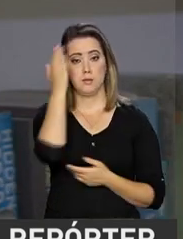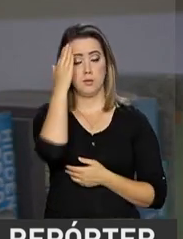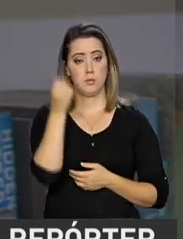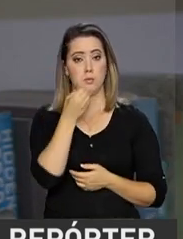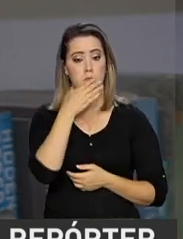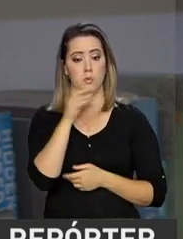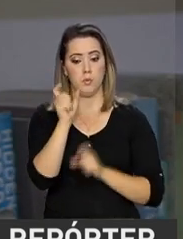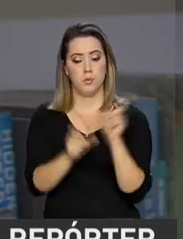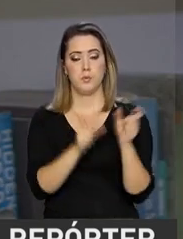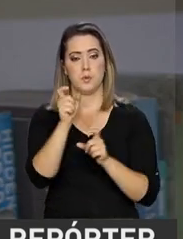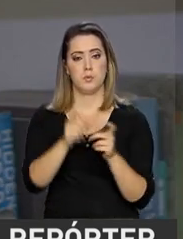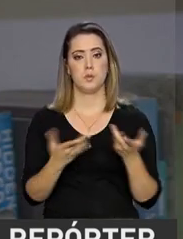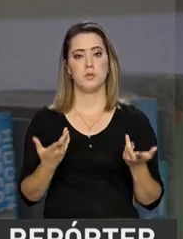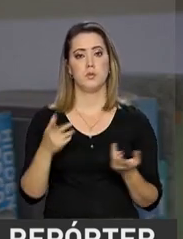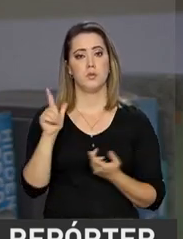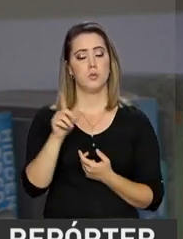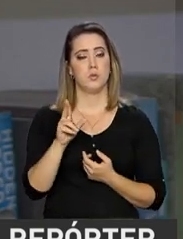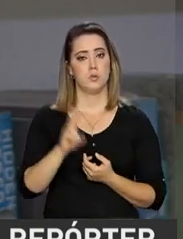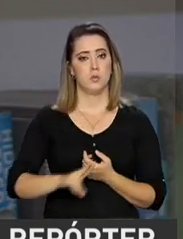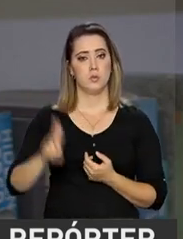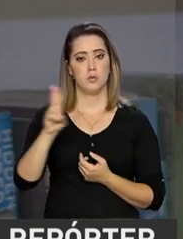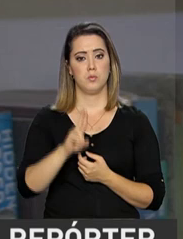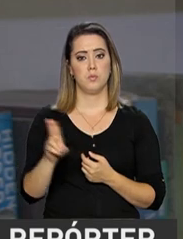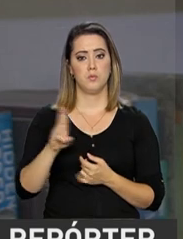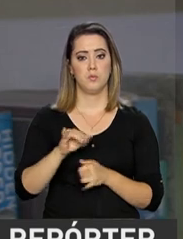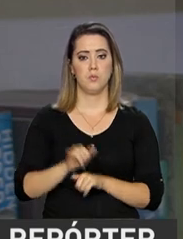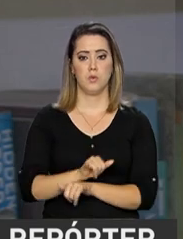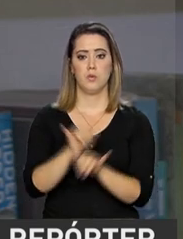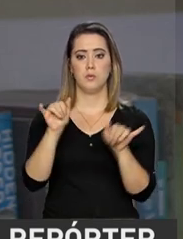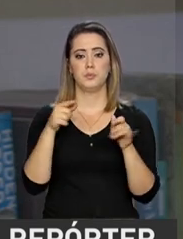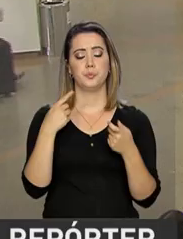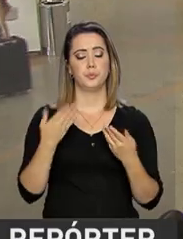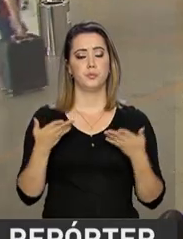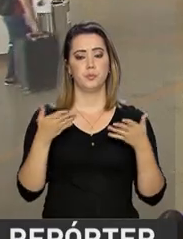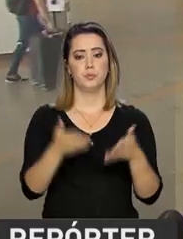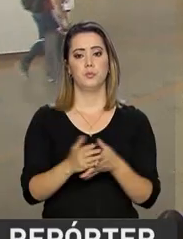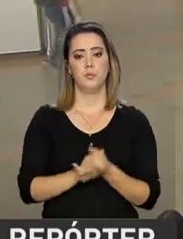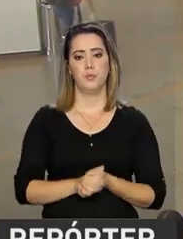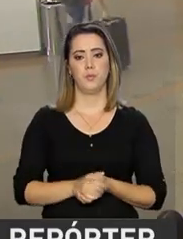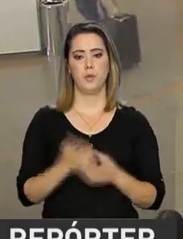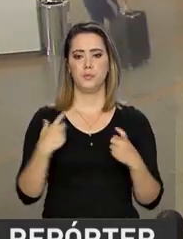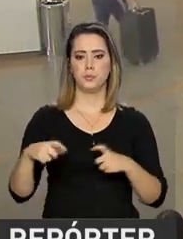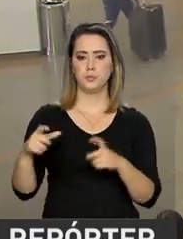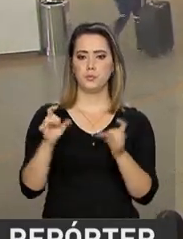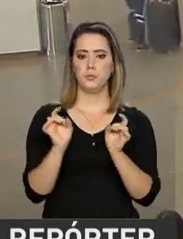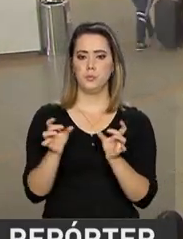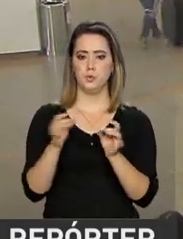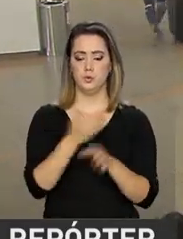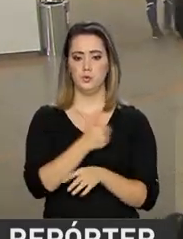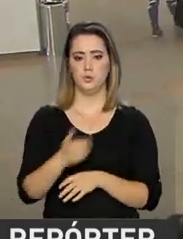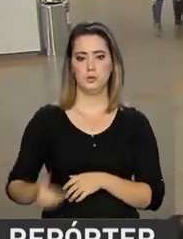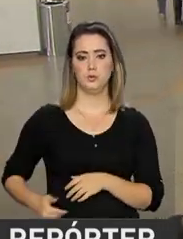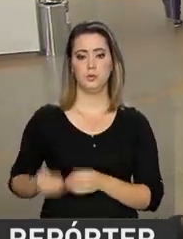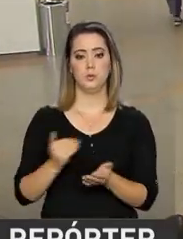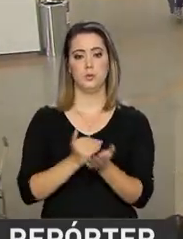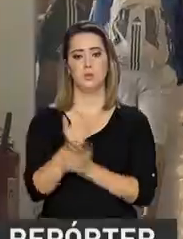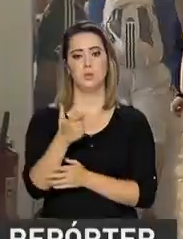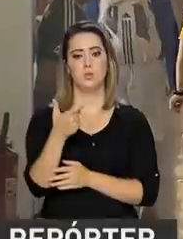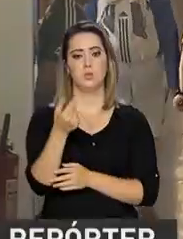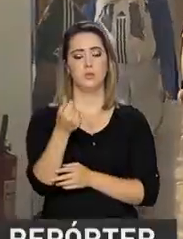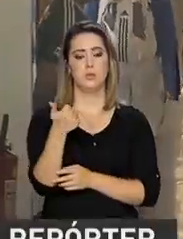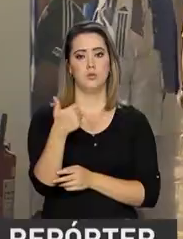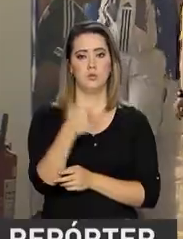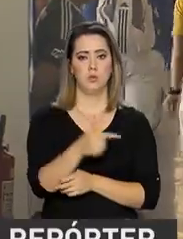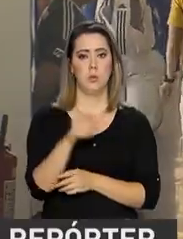bem estar maior para o usuário do serviço de aviação vai ter que passar por lá terminais leiloados pelo governo a partir de 2012